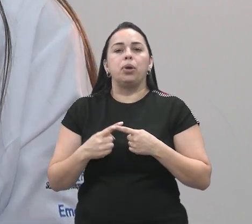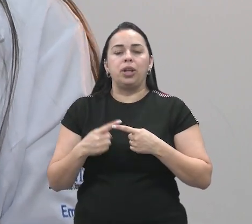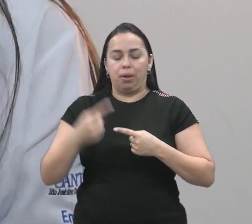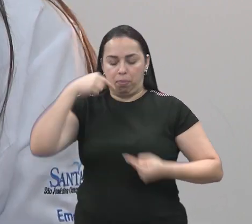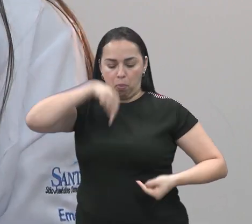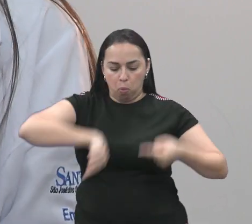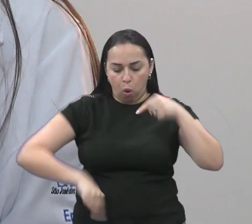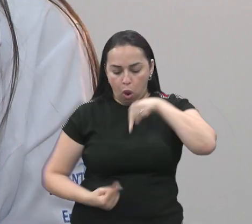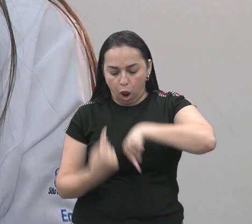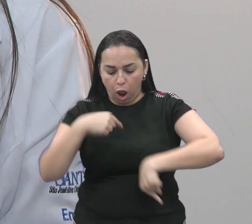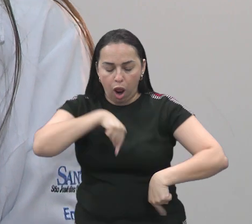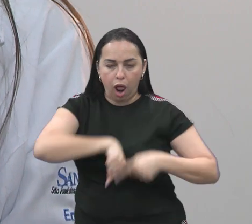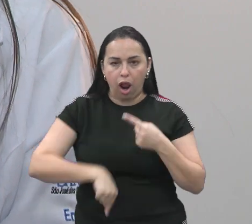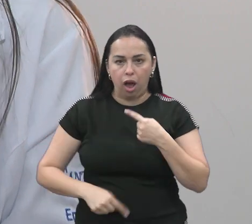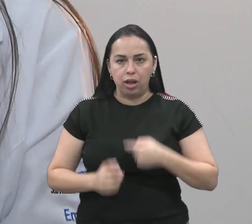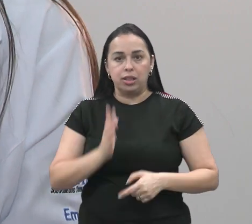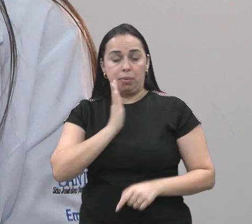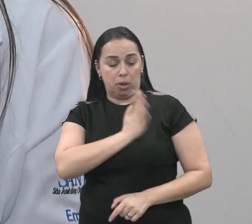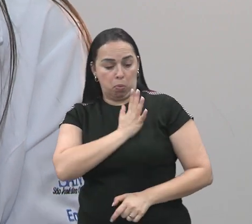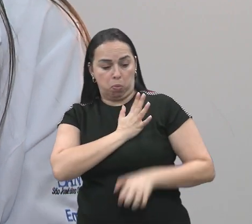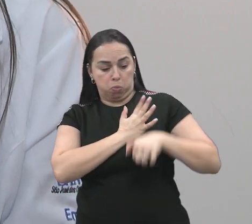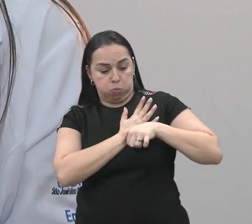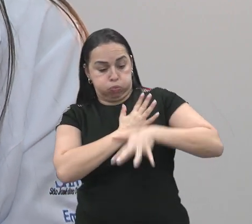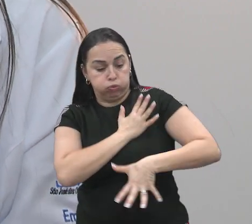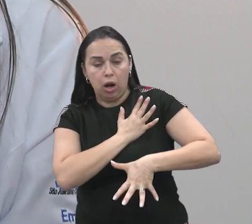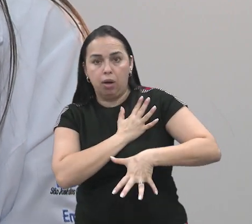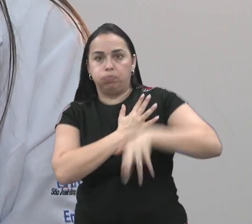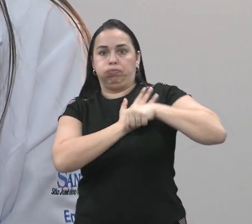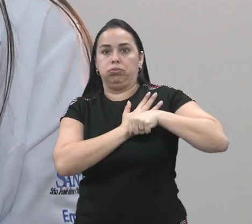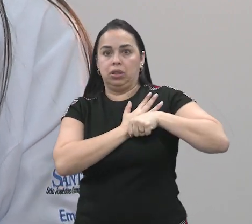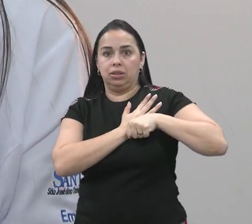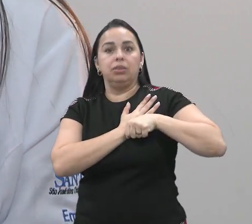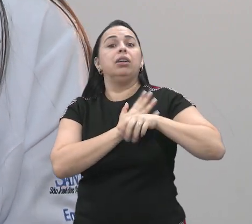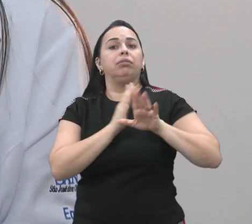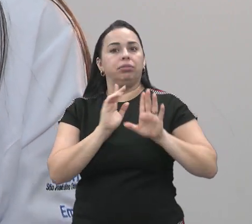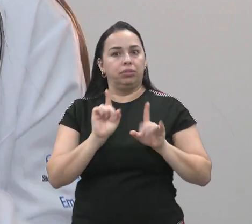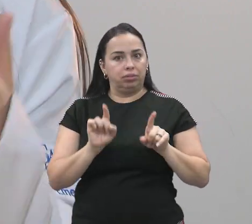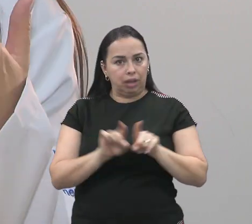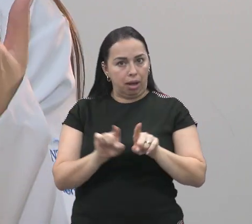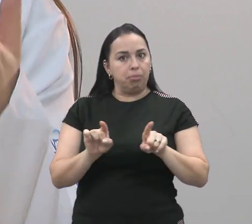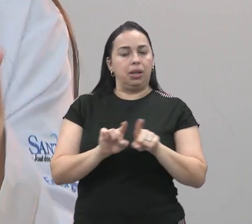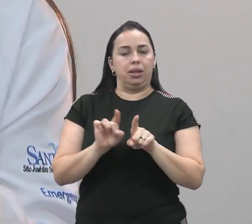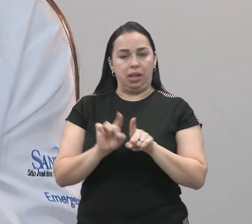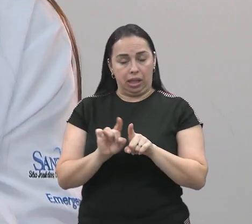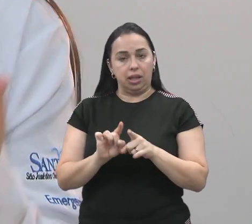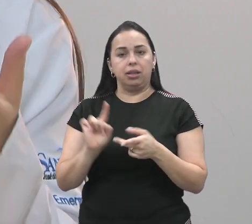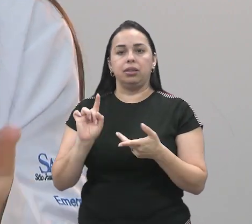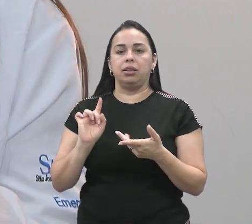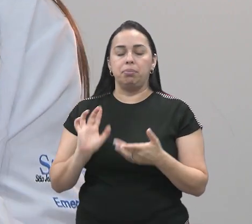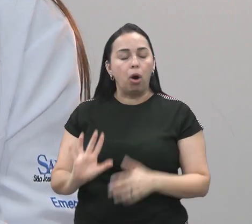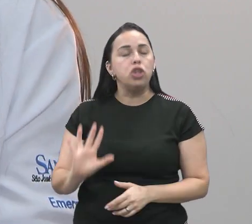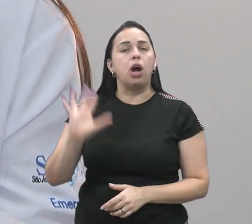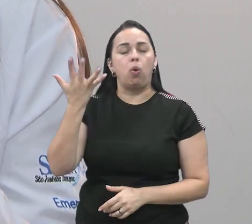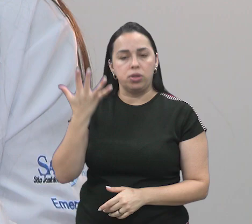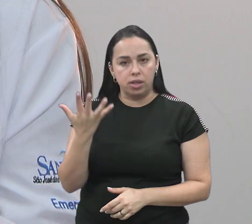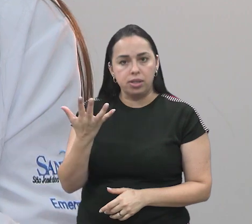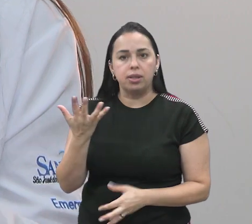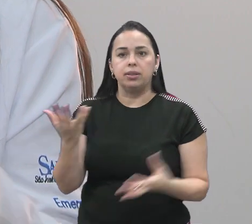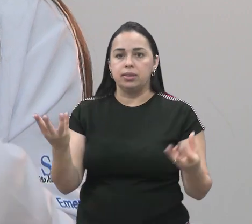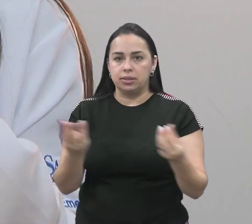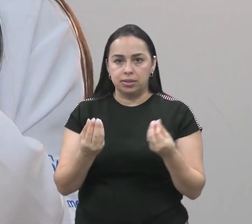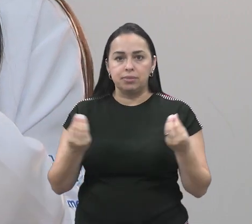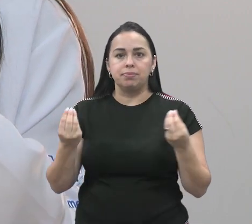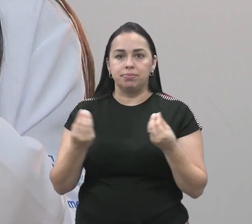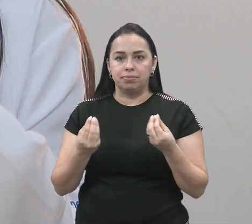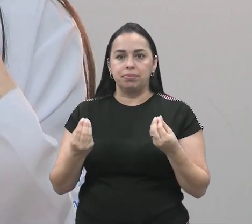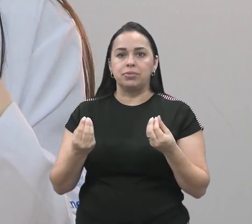ela interrompe o ciclo elétrico do coração e a gente tem uma parada cardíaca. Nós temos ainda num segundo momento, mas também de forma